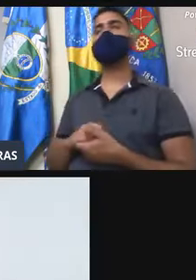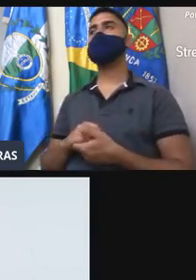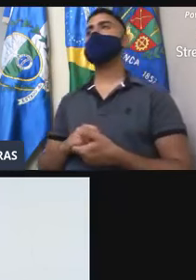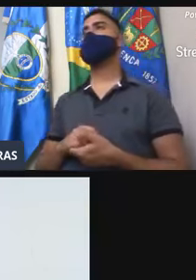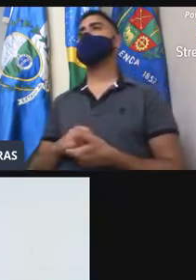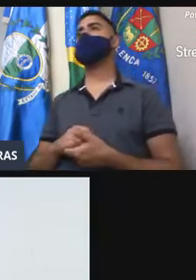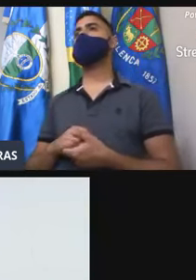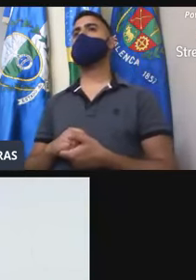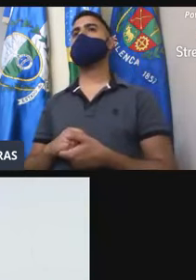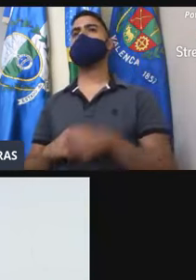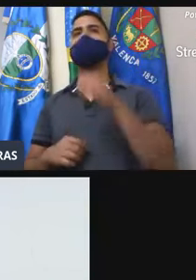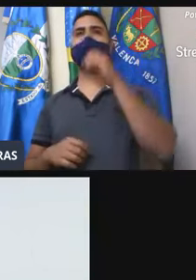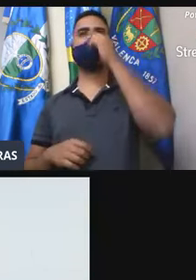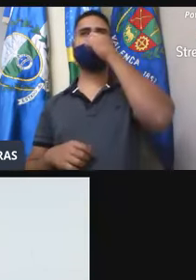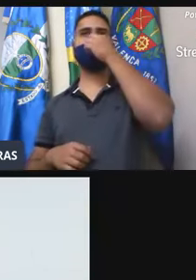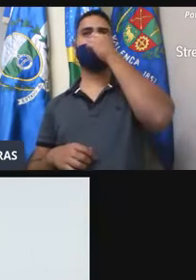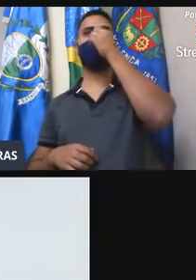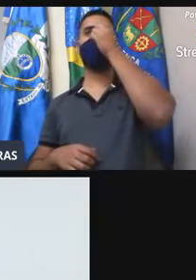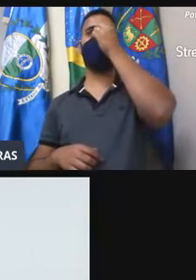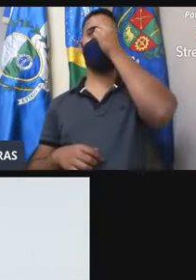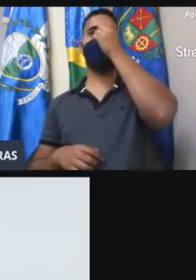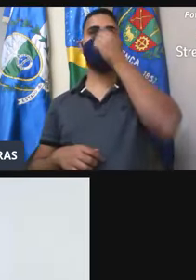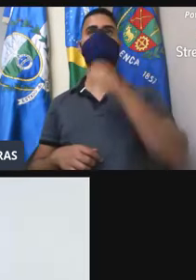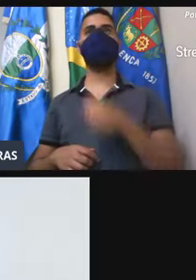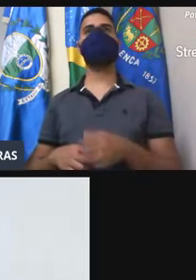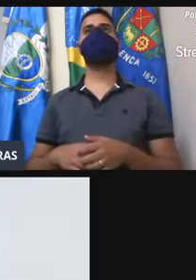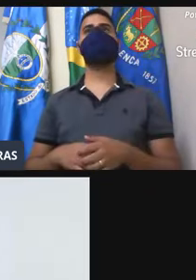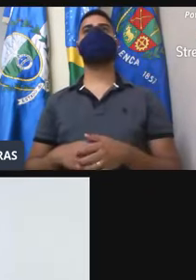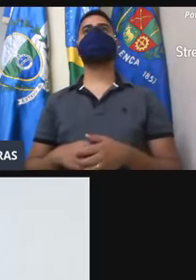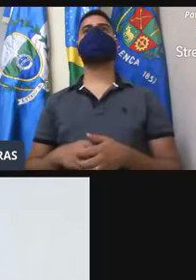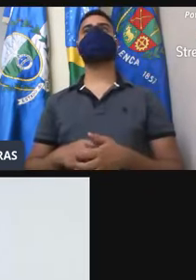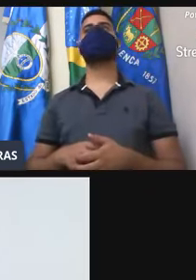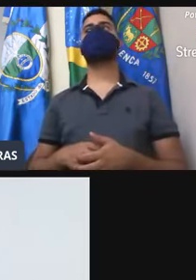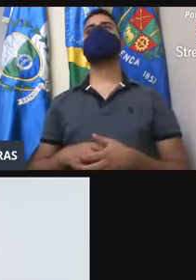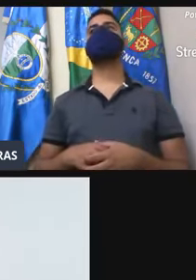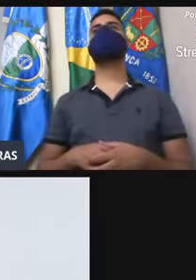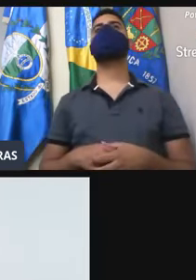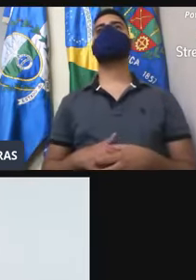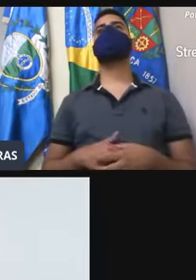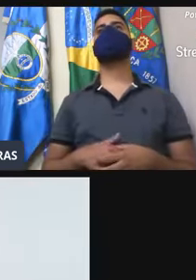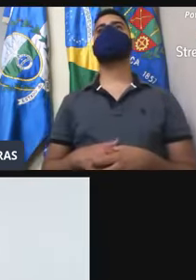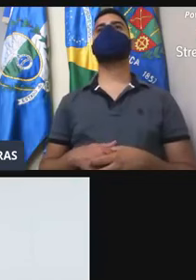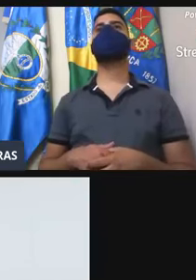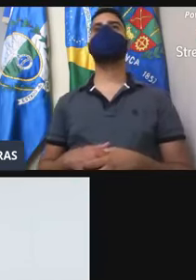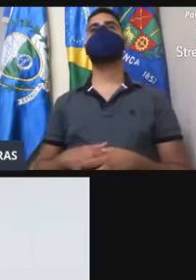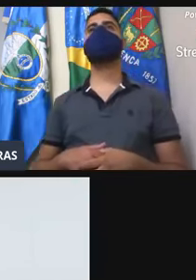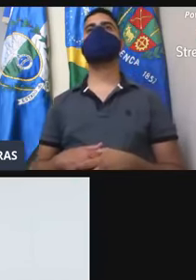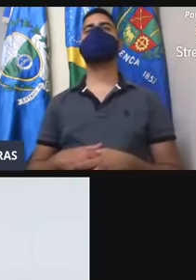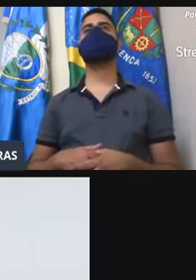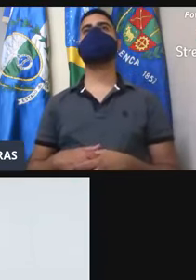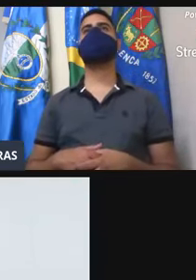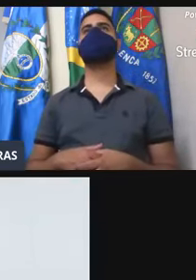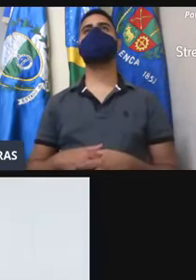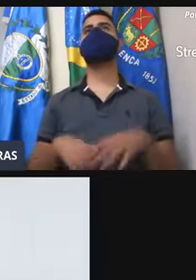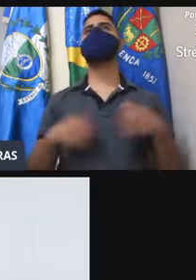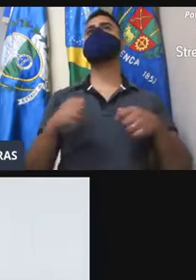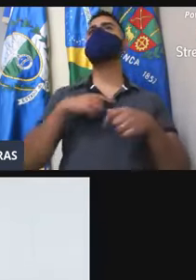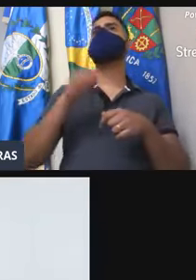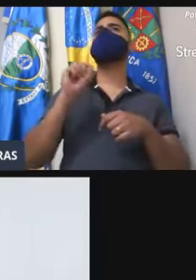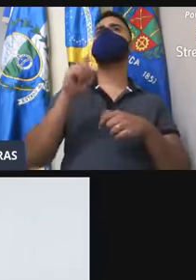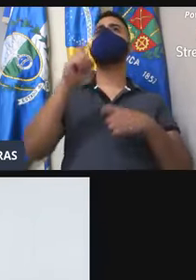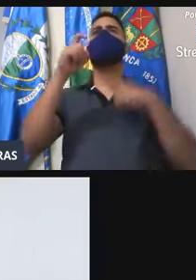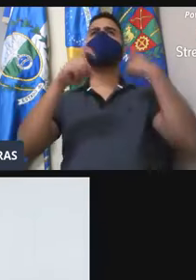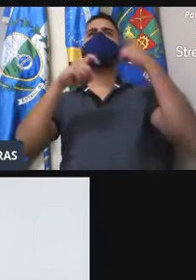temos que realmente, o vereador Marquinhos sabe, teve lá esse final de semana, tivemos lá, temos que realmente ter uma preocupação